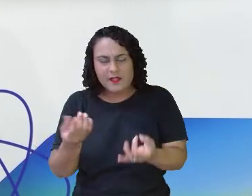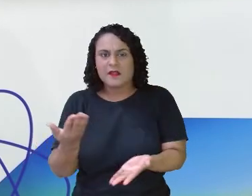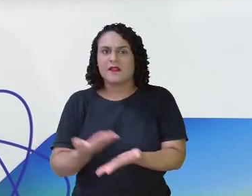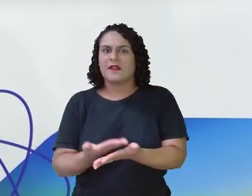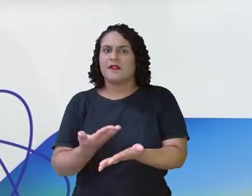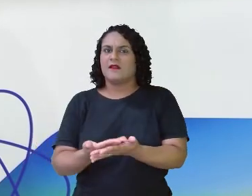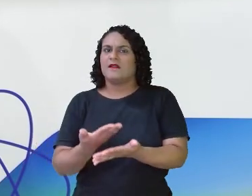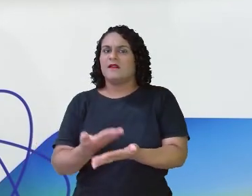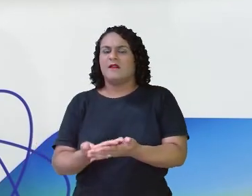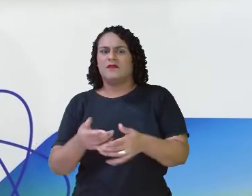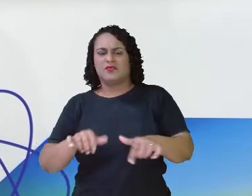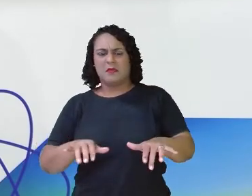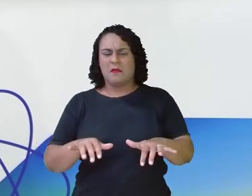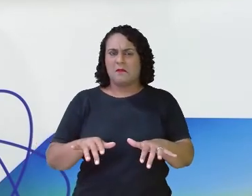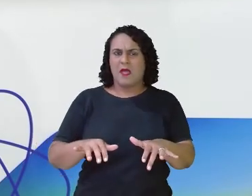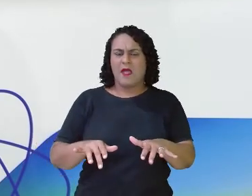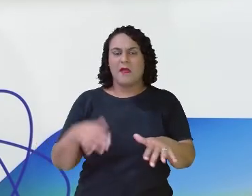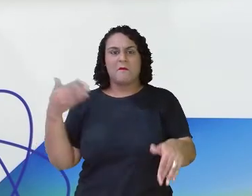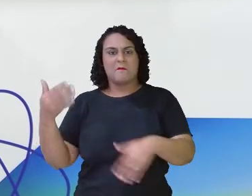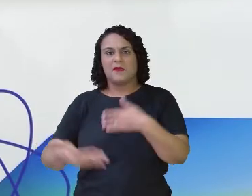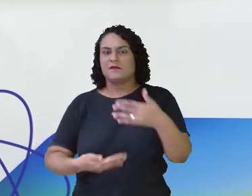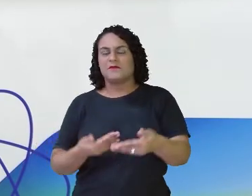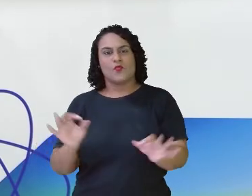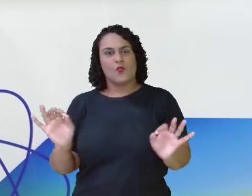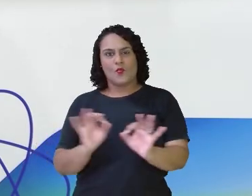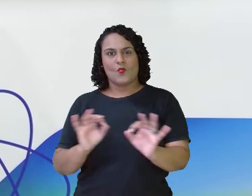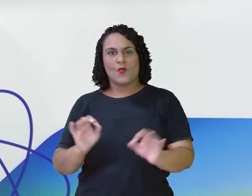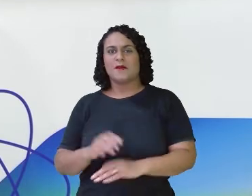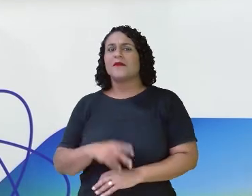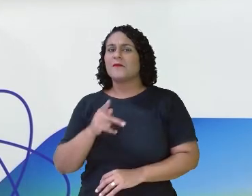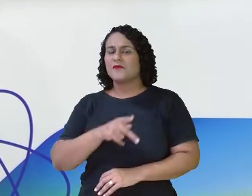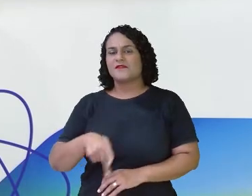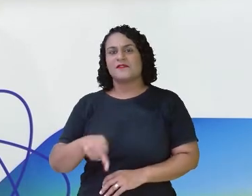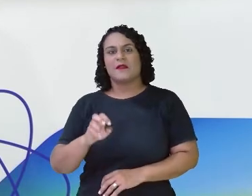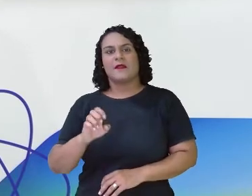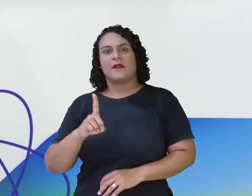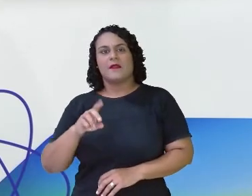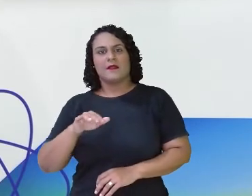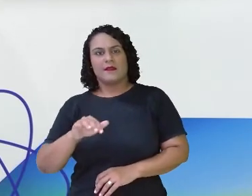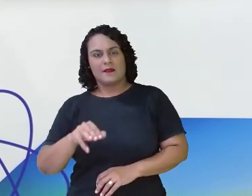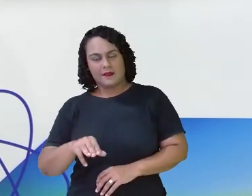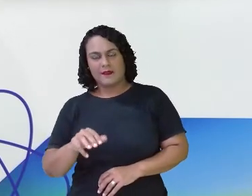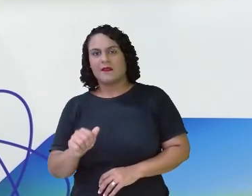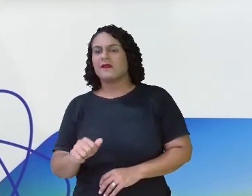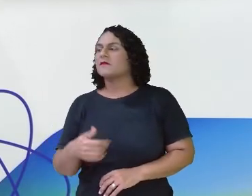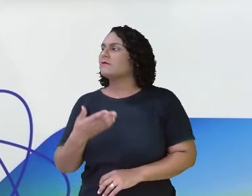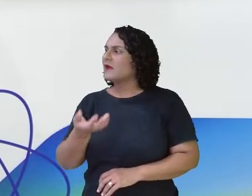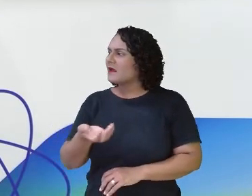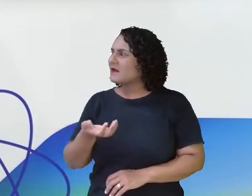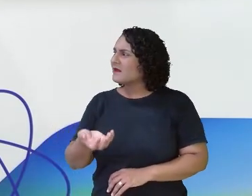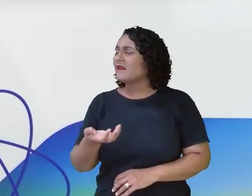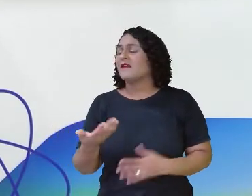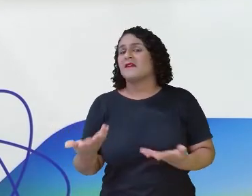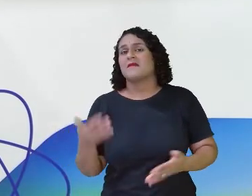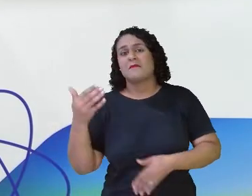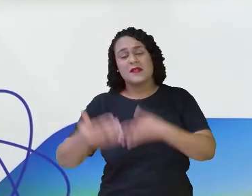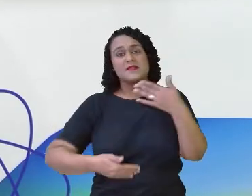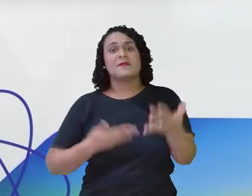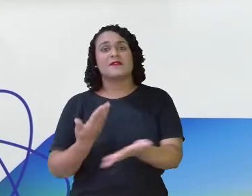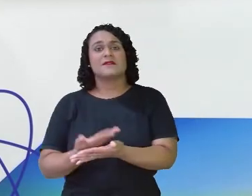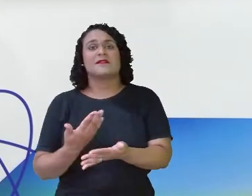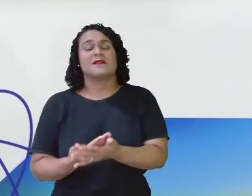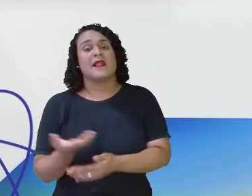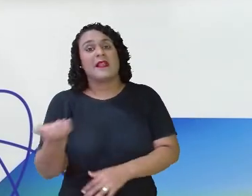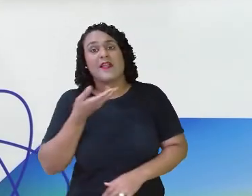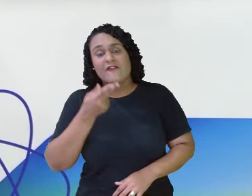que não estão aí digitando. A professora Kedma está querendo participar da aula. Aí ela não quer me interromper, mas ela fica querendo assim falar